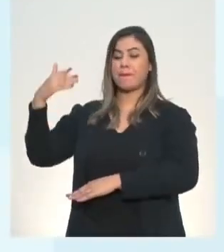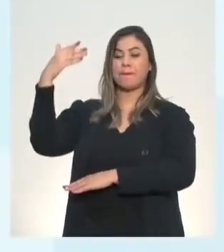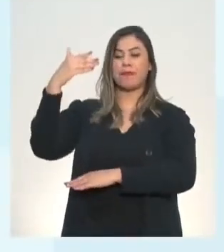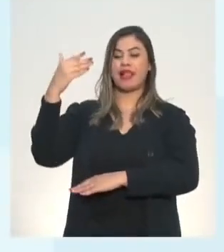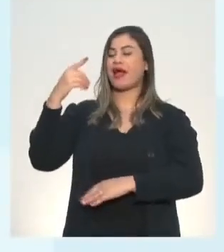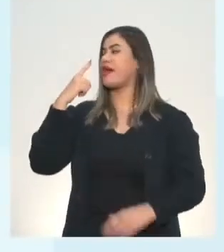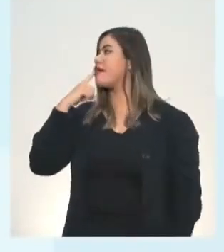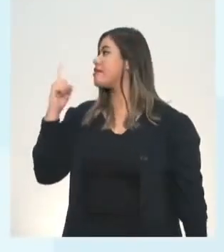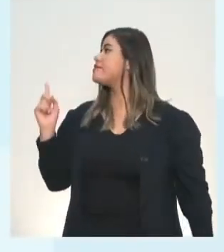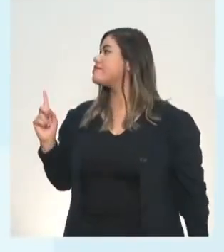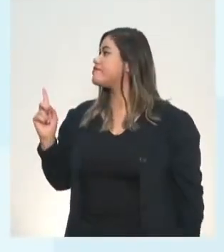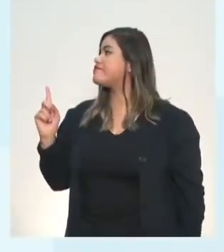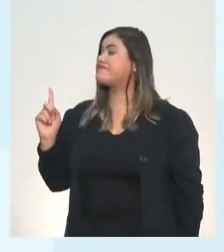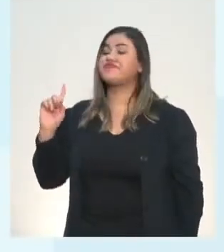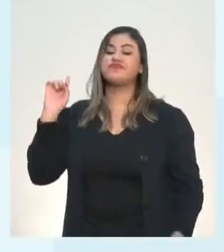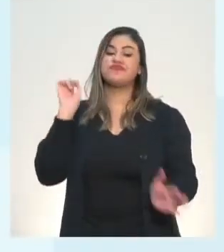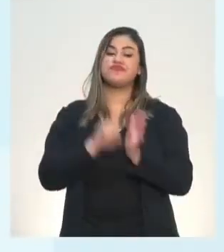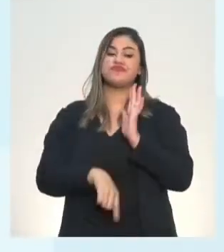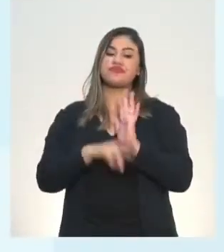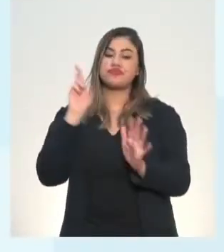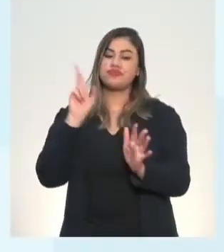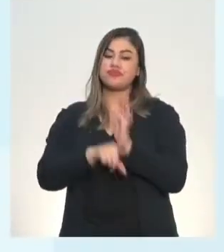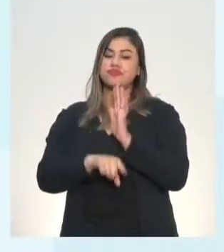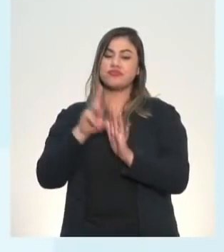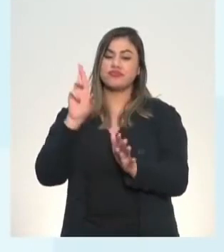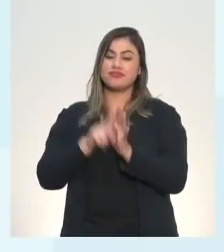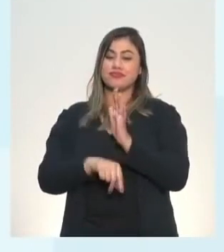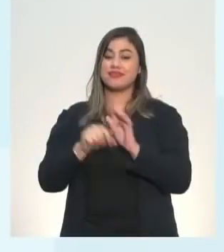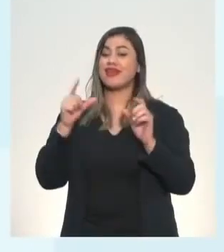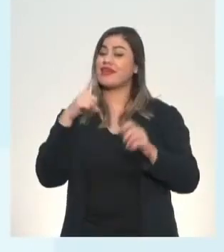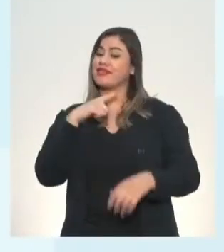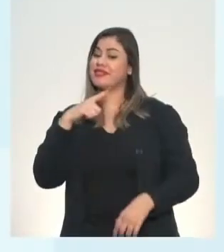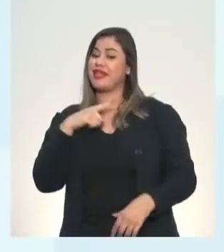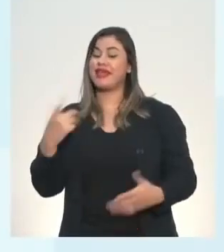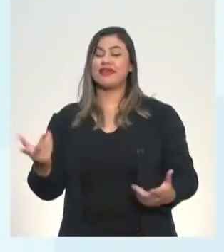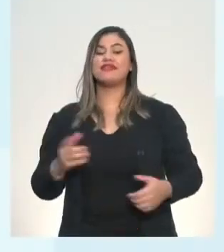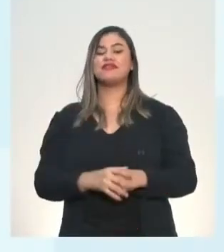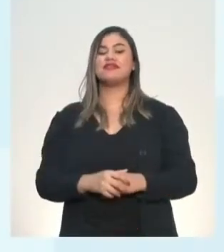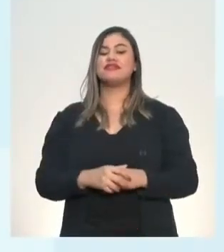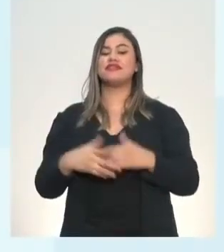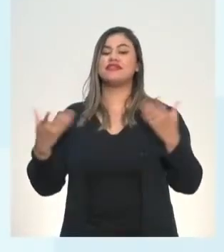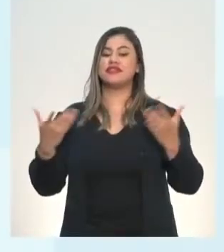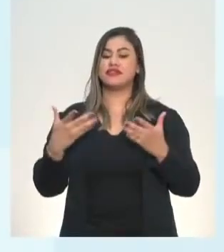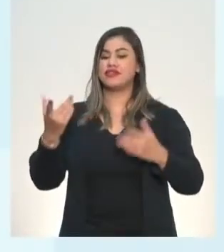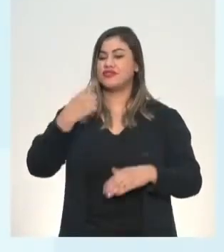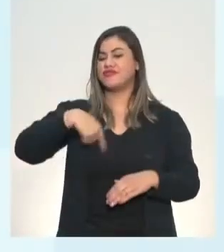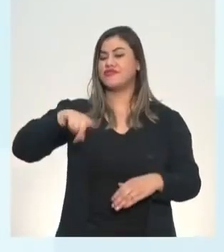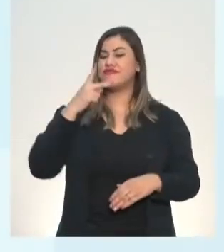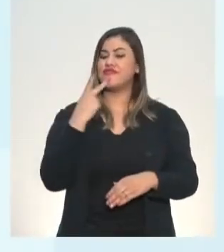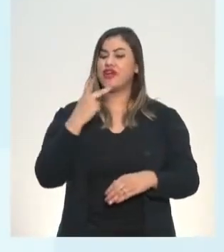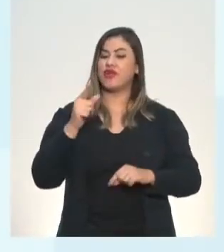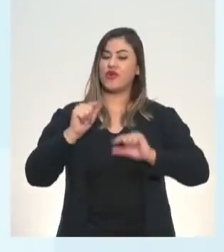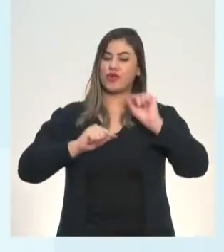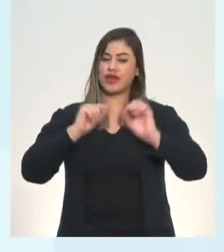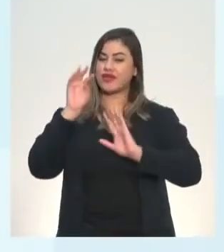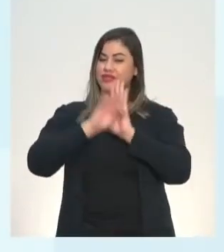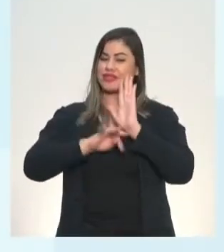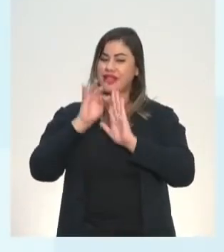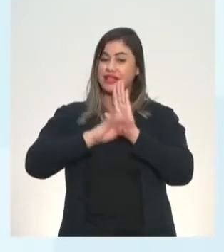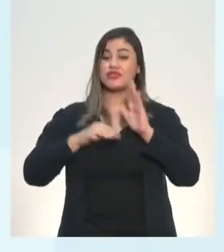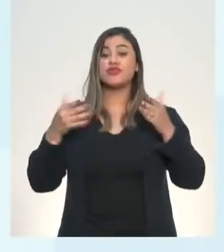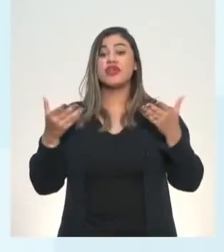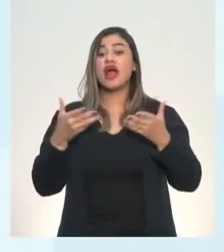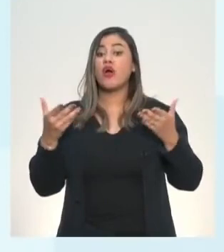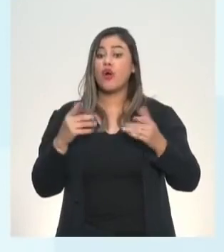responderam questões sobre essa placa, né? E aí a gente falou, teve um pedacinho do texto, e agora a gente